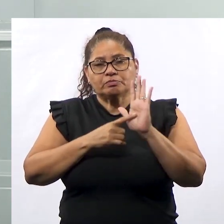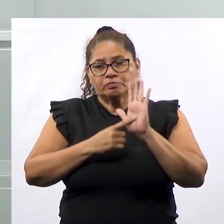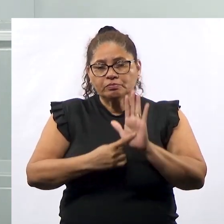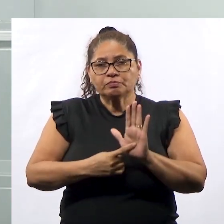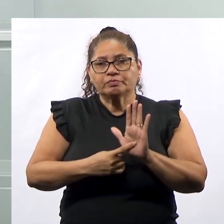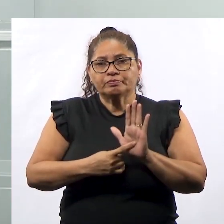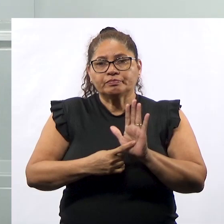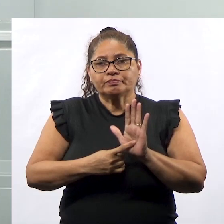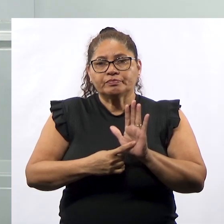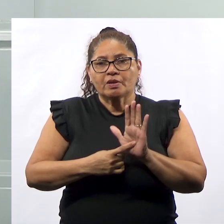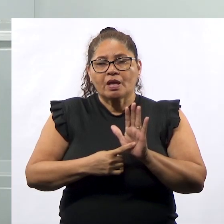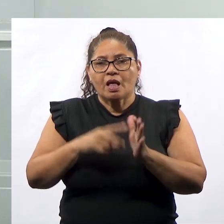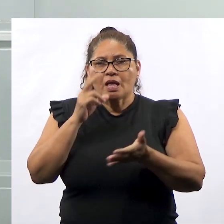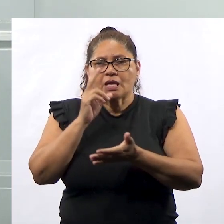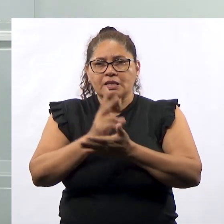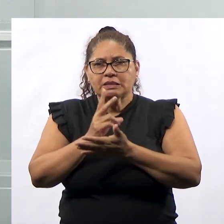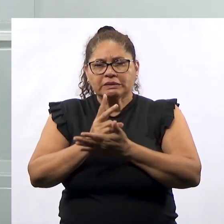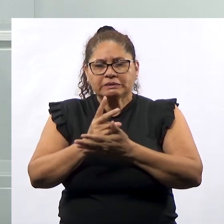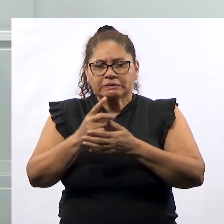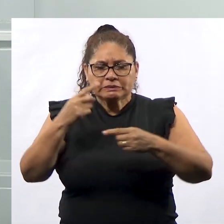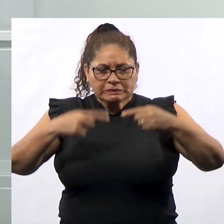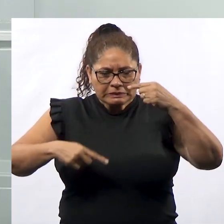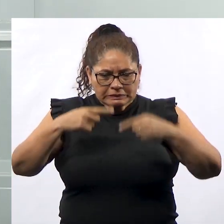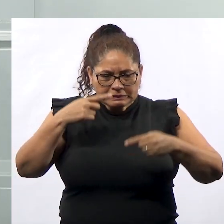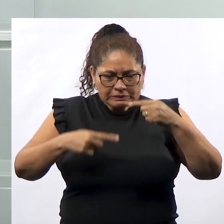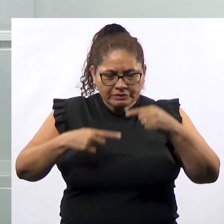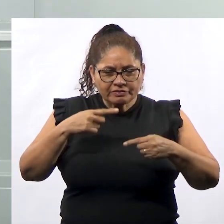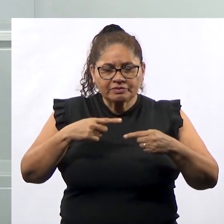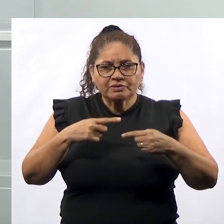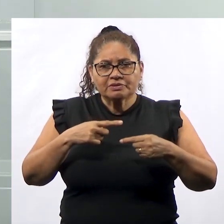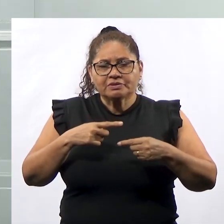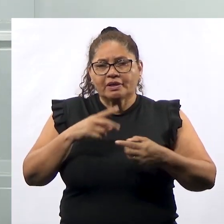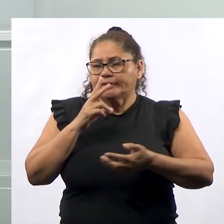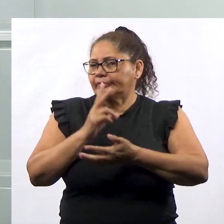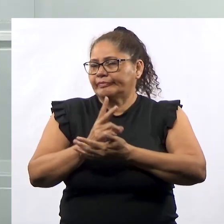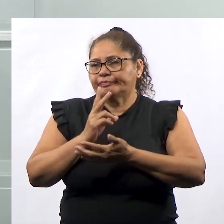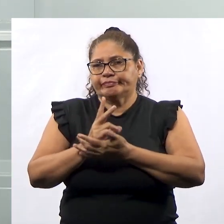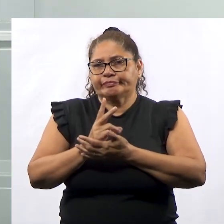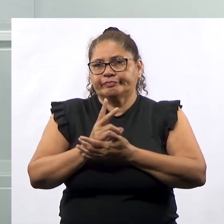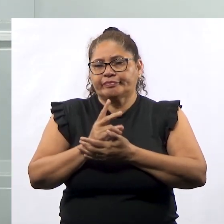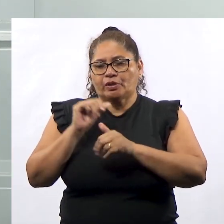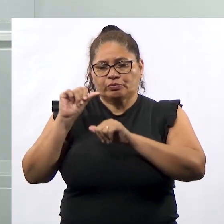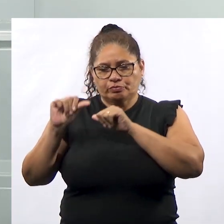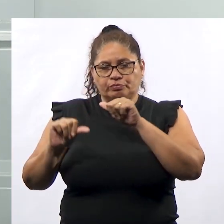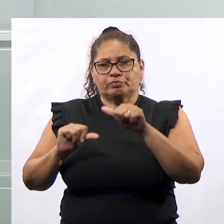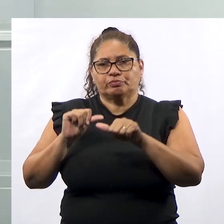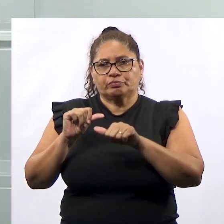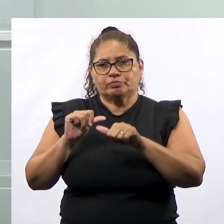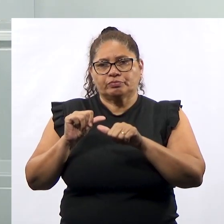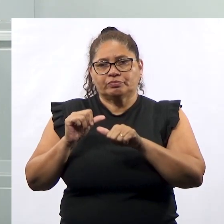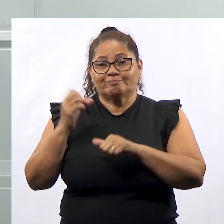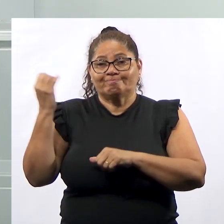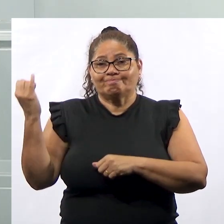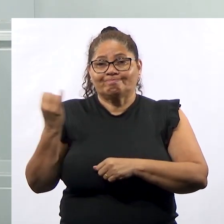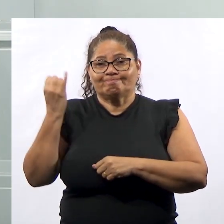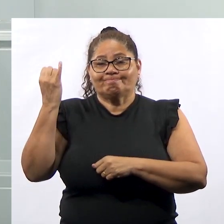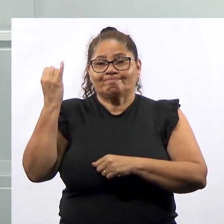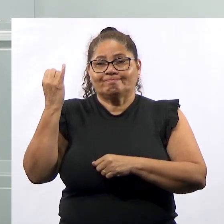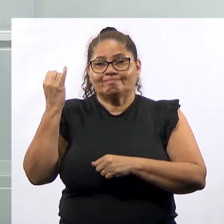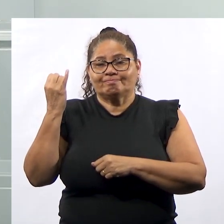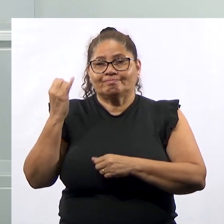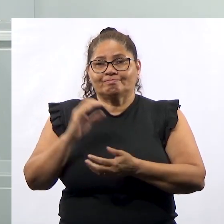expressam, sem uma reflexão crítica, ela dificilmente vai ser um agente de mudança. Então, é